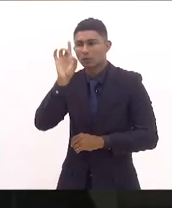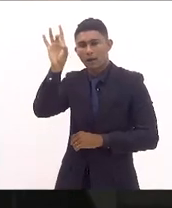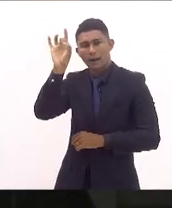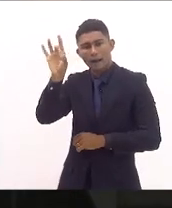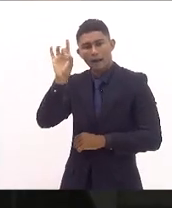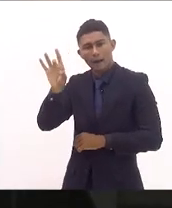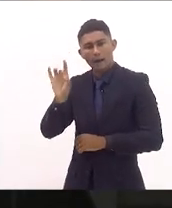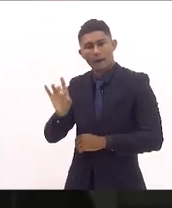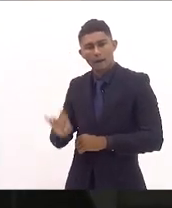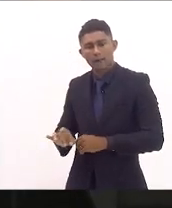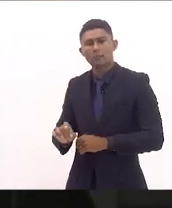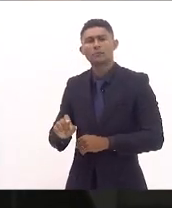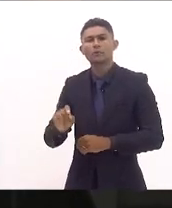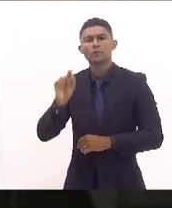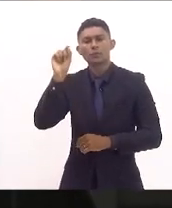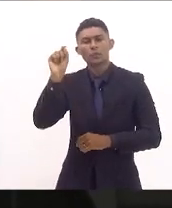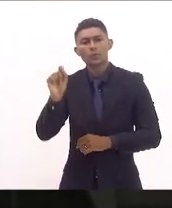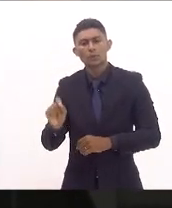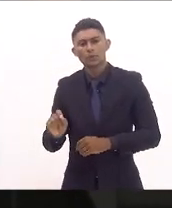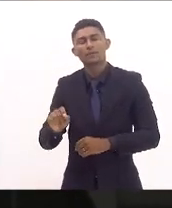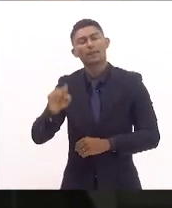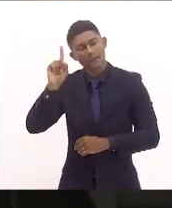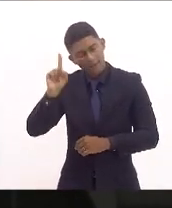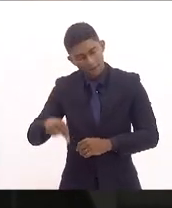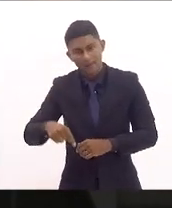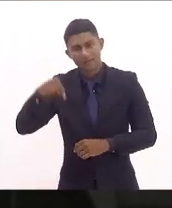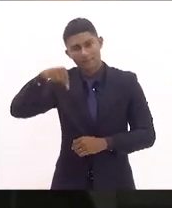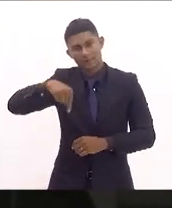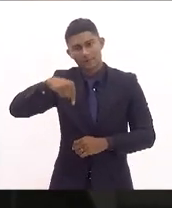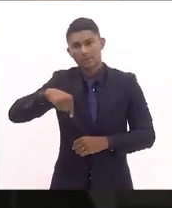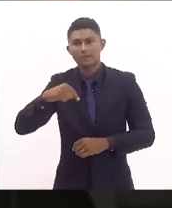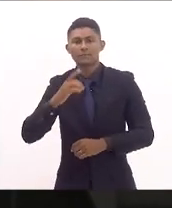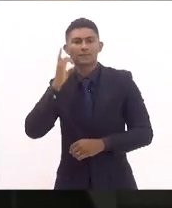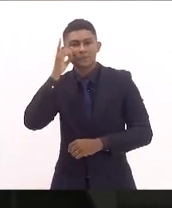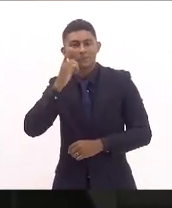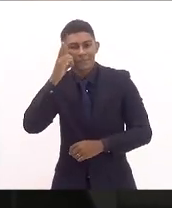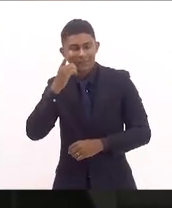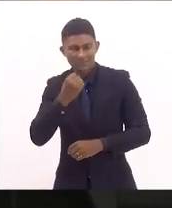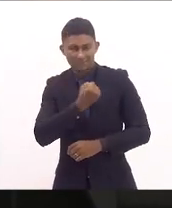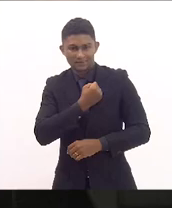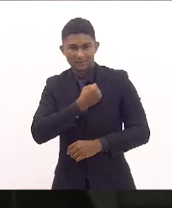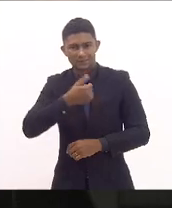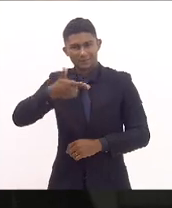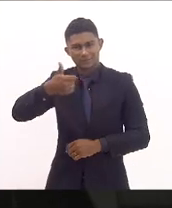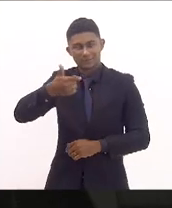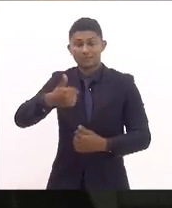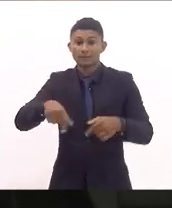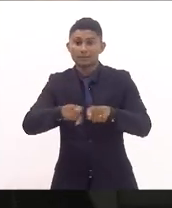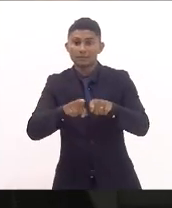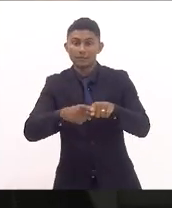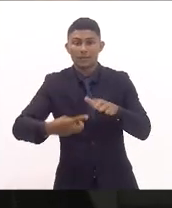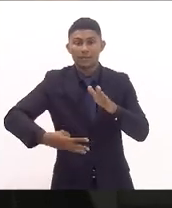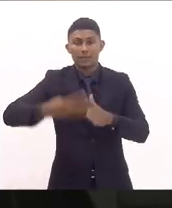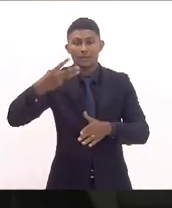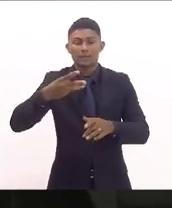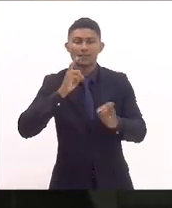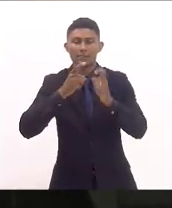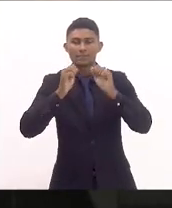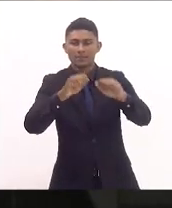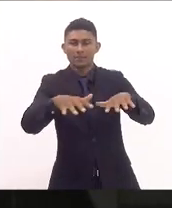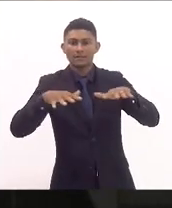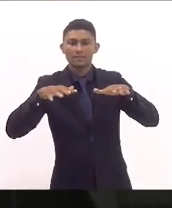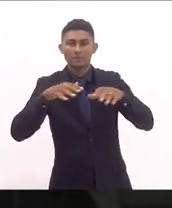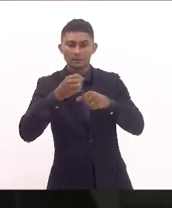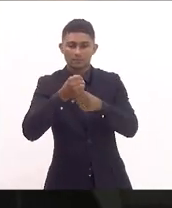a décima segunda legislatura terceira sessão Legislativa do